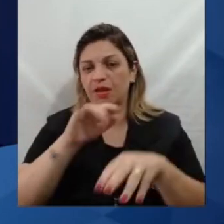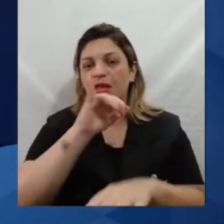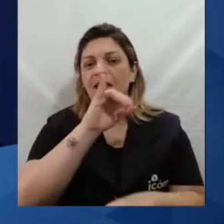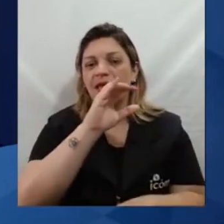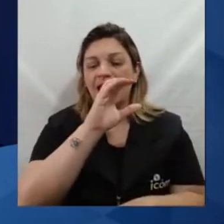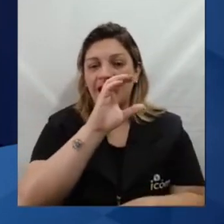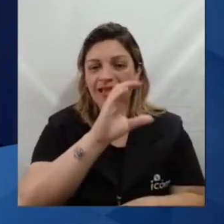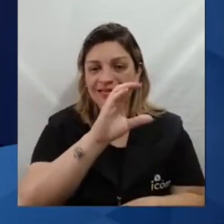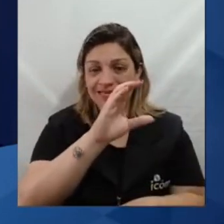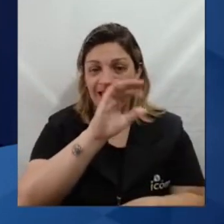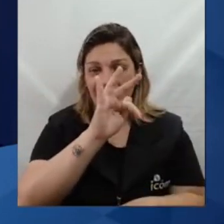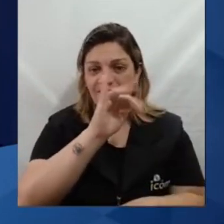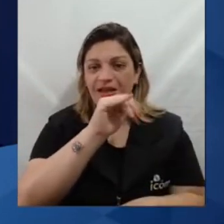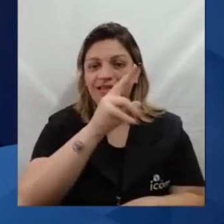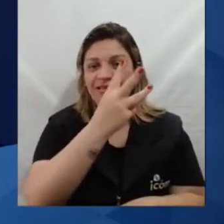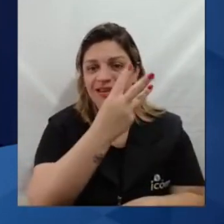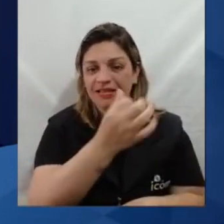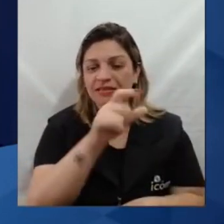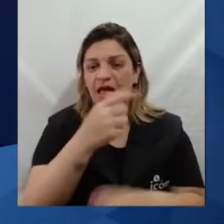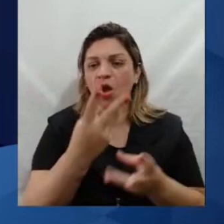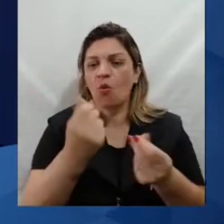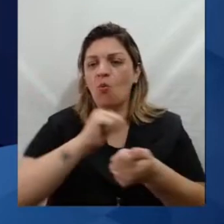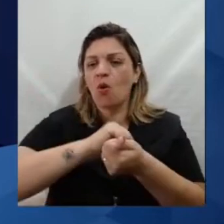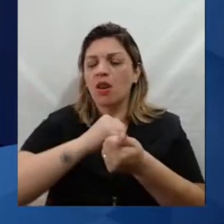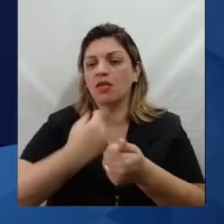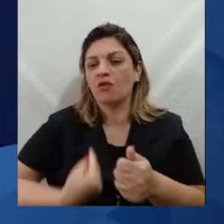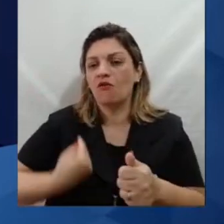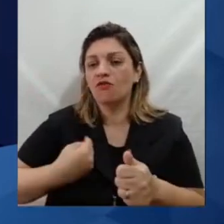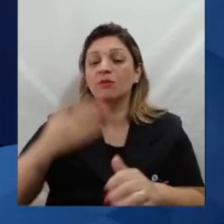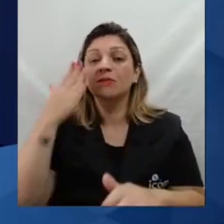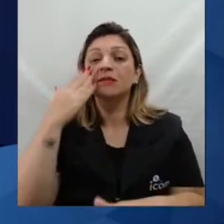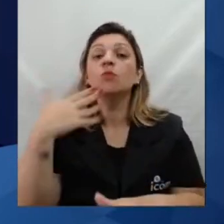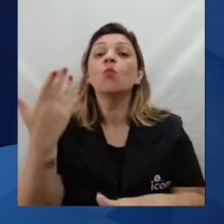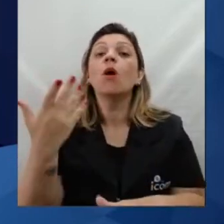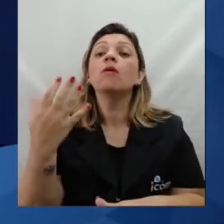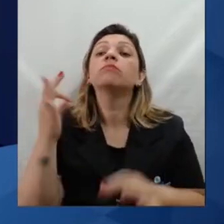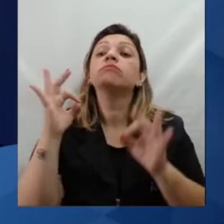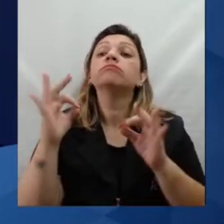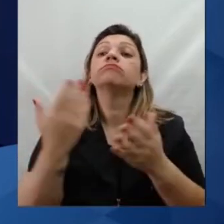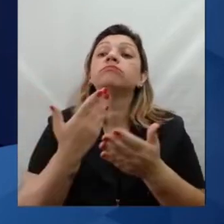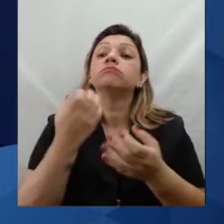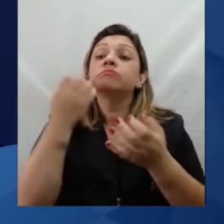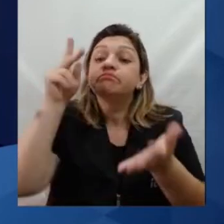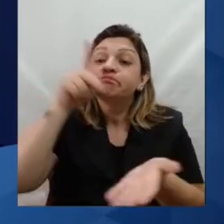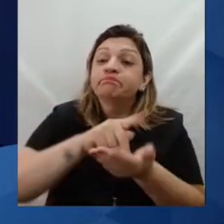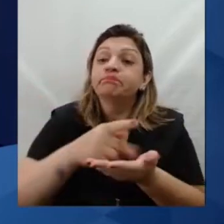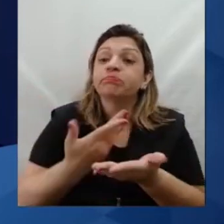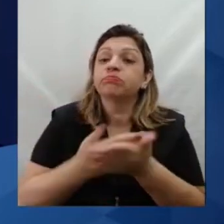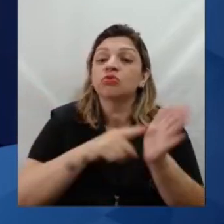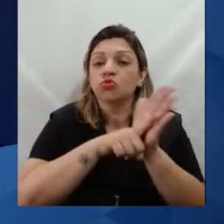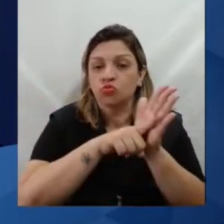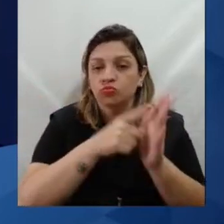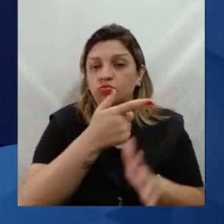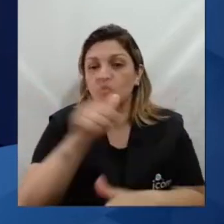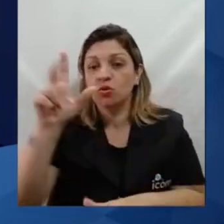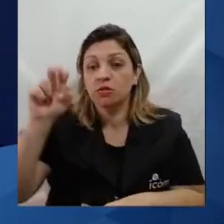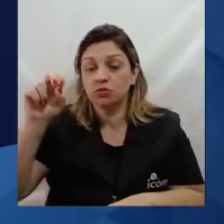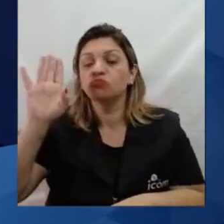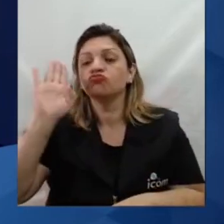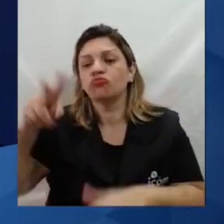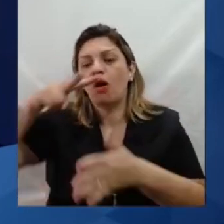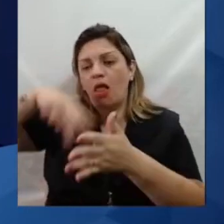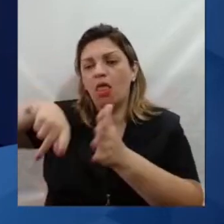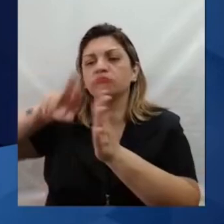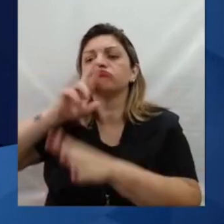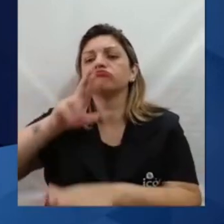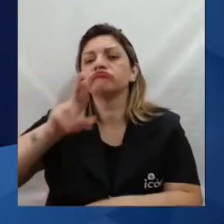de qualidade de vida, a fim de ver a validade do estudo. Os outros 50 também leram e responderam o ICOAP,